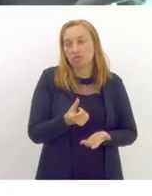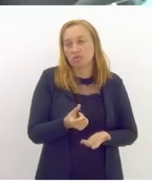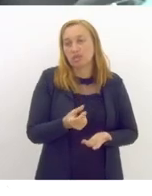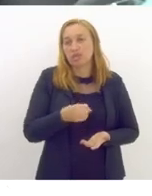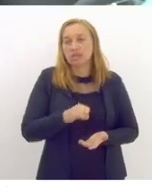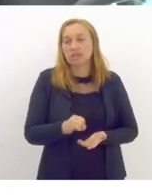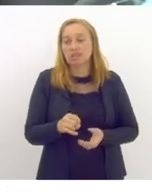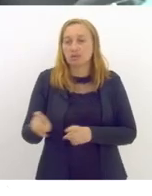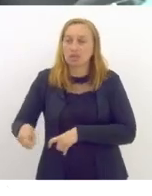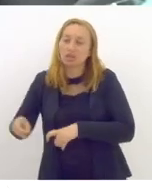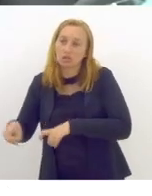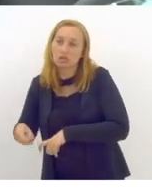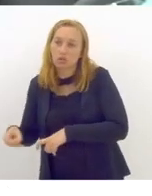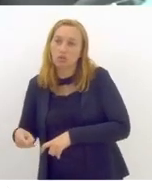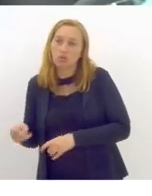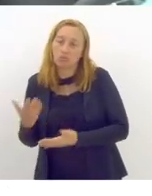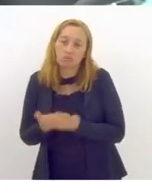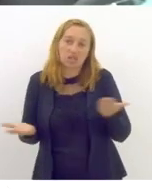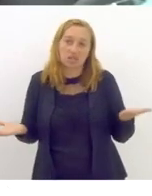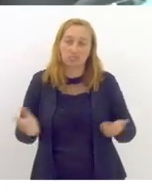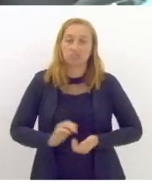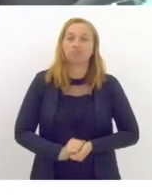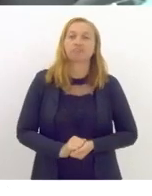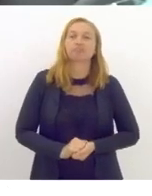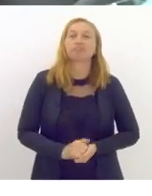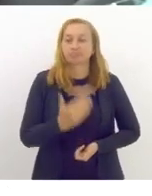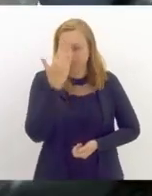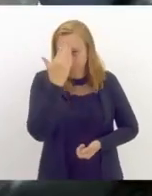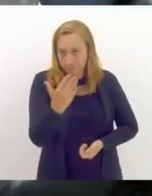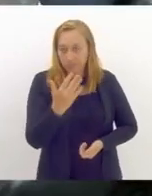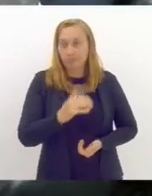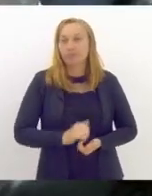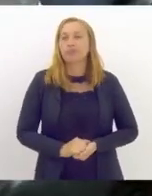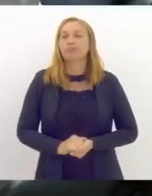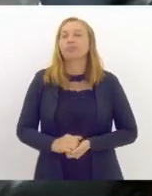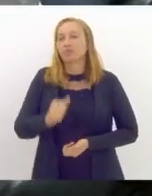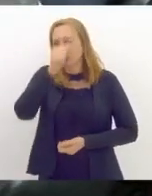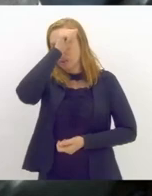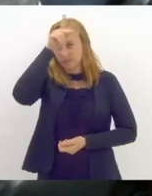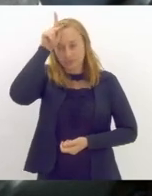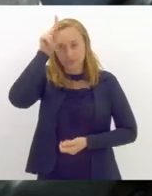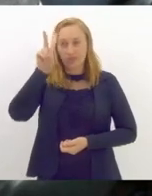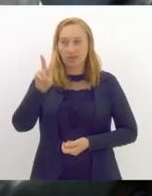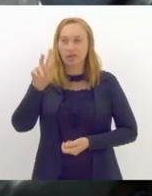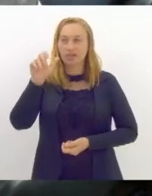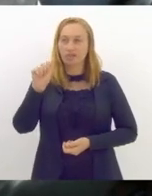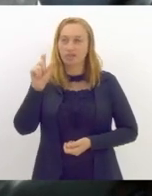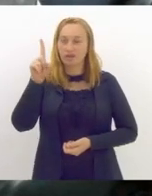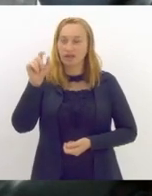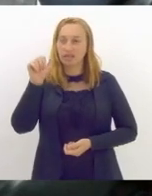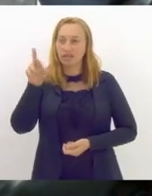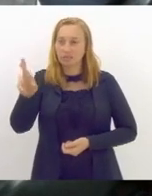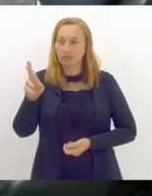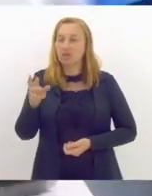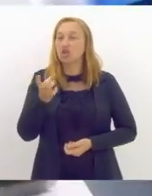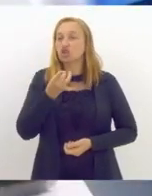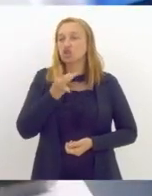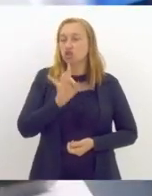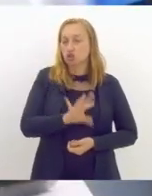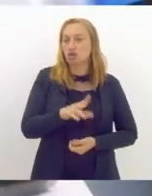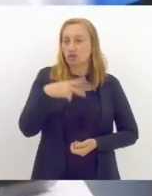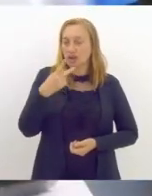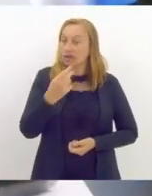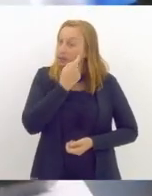se o interior do estado fica quebrado Obrigado Prefeito Vladimir só observar vossa